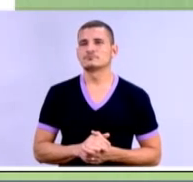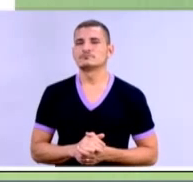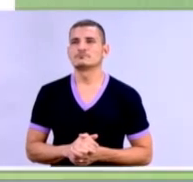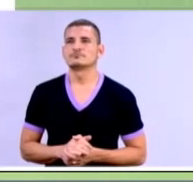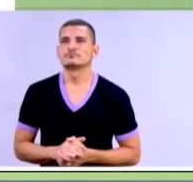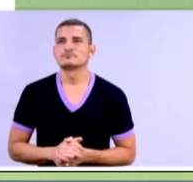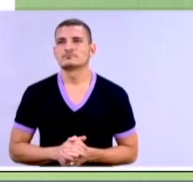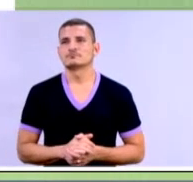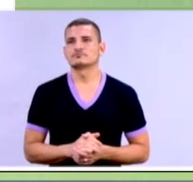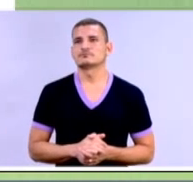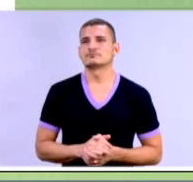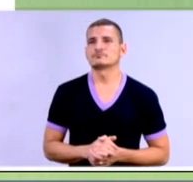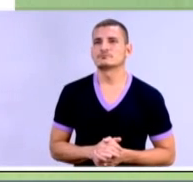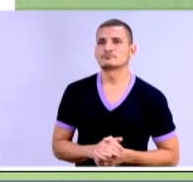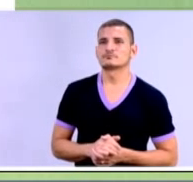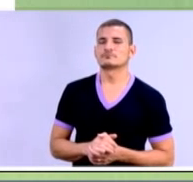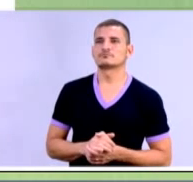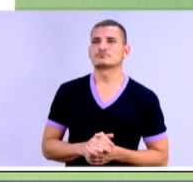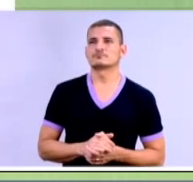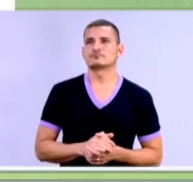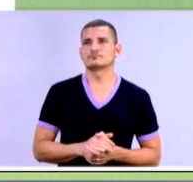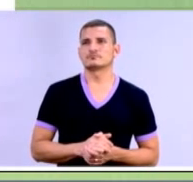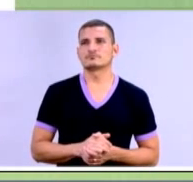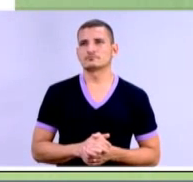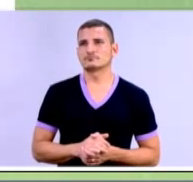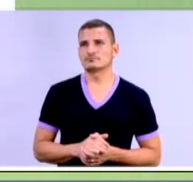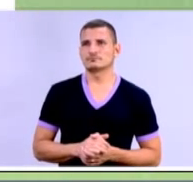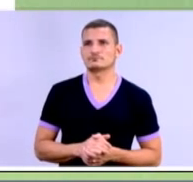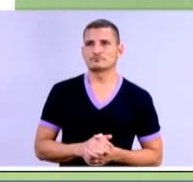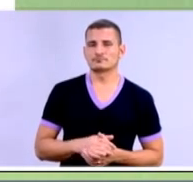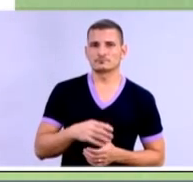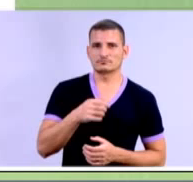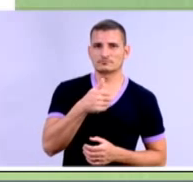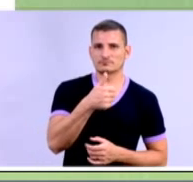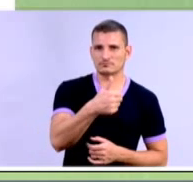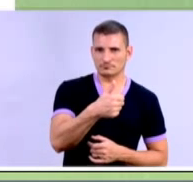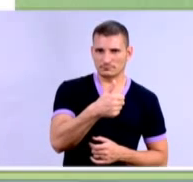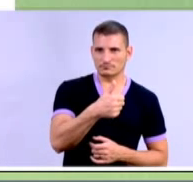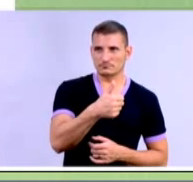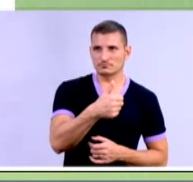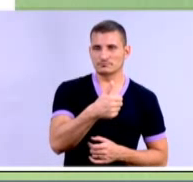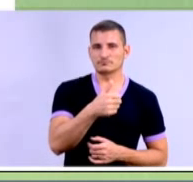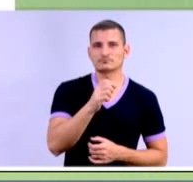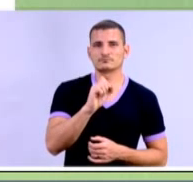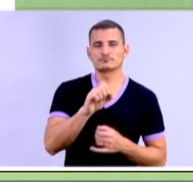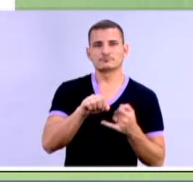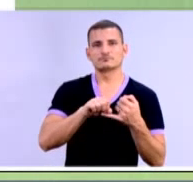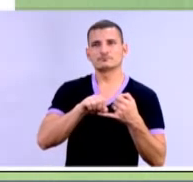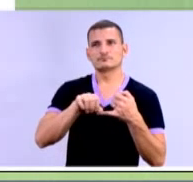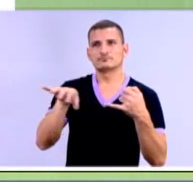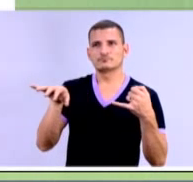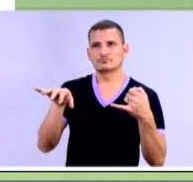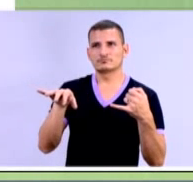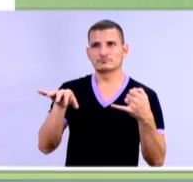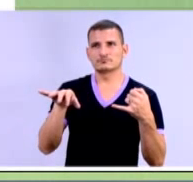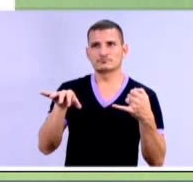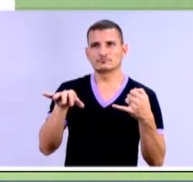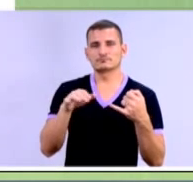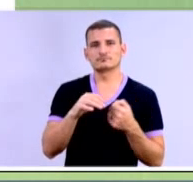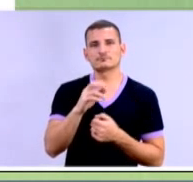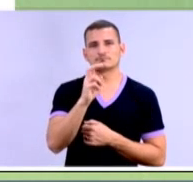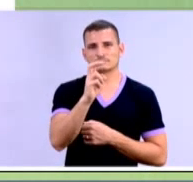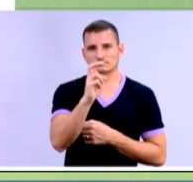só, vamos convencionando que a sinalização 1 quer dizer que a gente está transmitindo mais 5